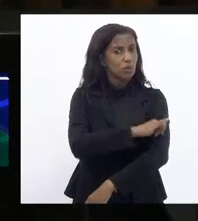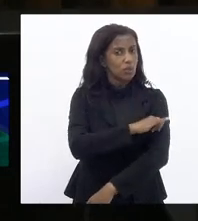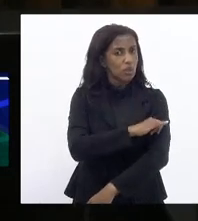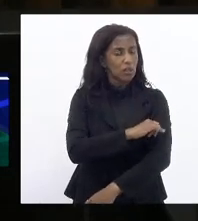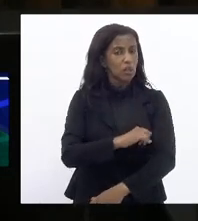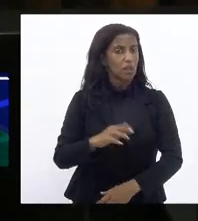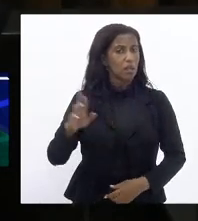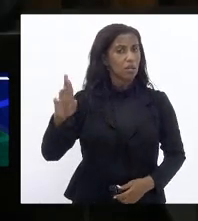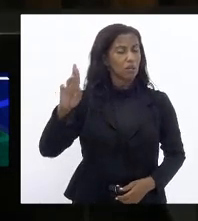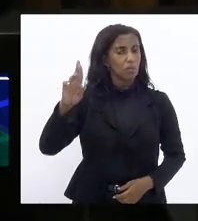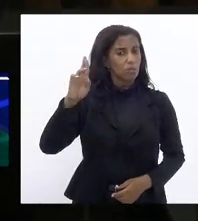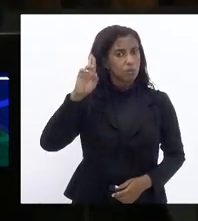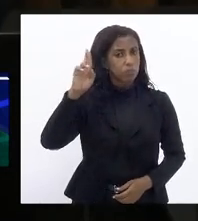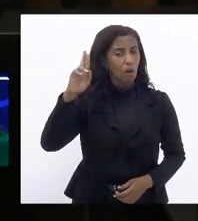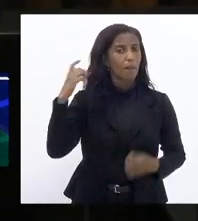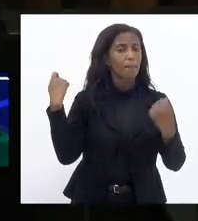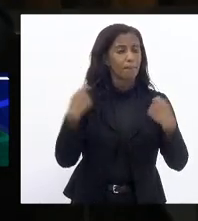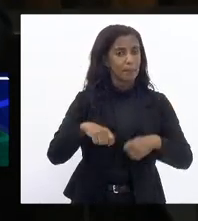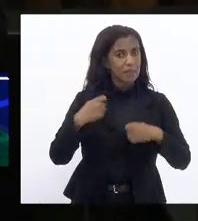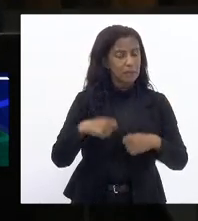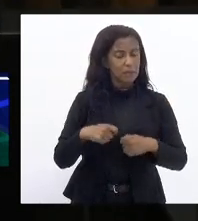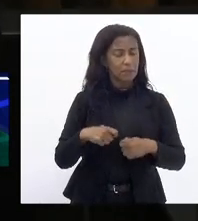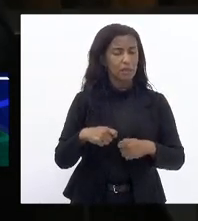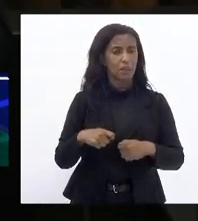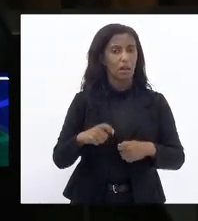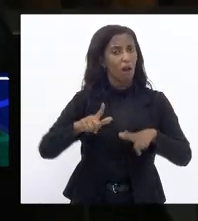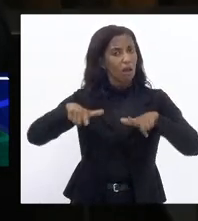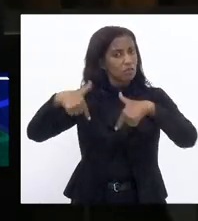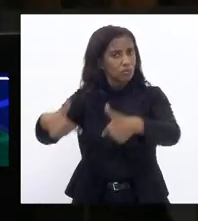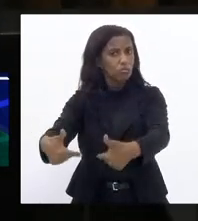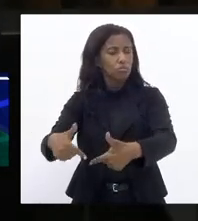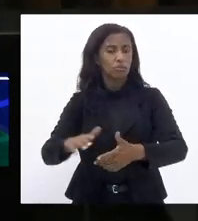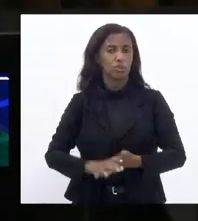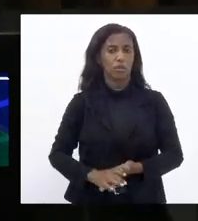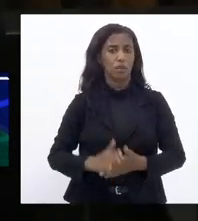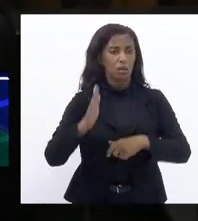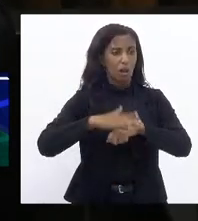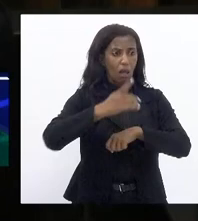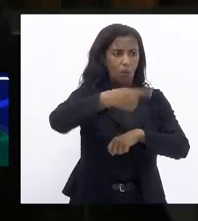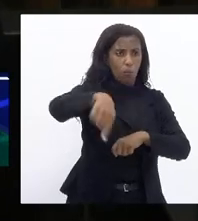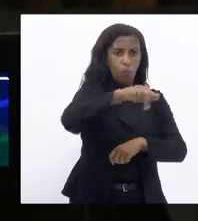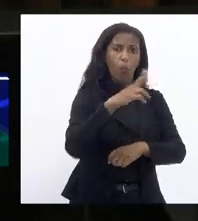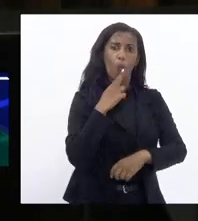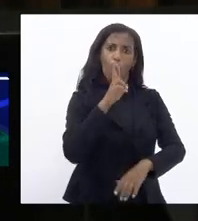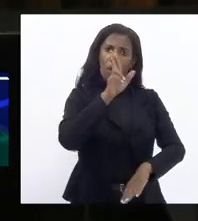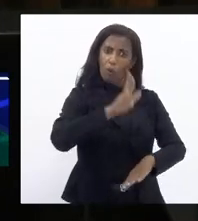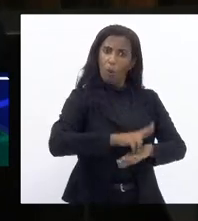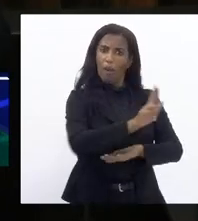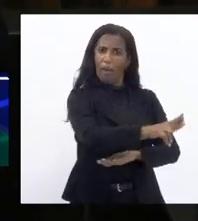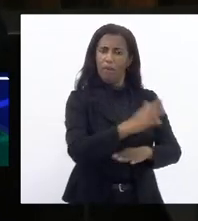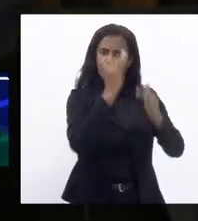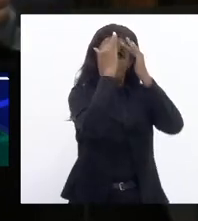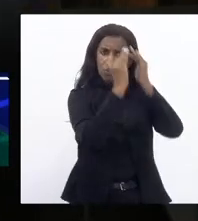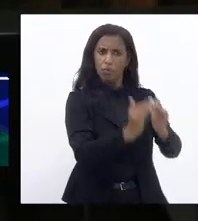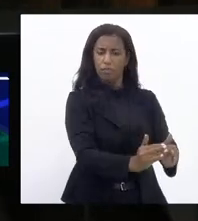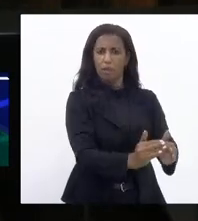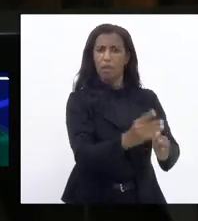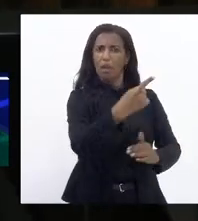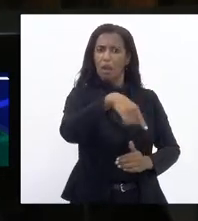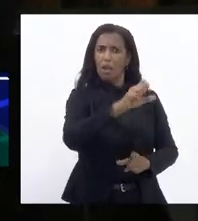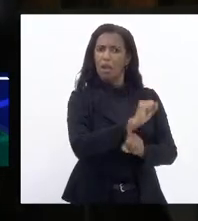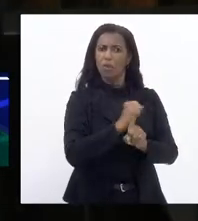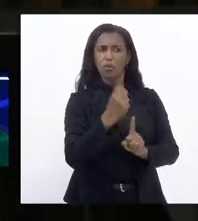autoridades oficialmente e formalmente constituídas ajam, que são elas que a gente reconhece, são elas que a gente respeita, são elas que a